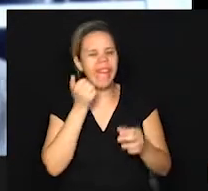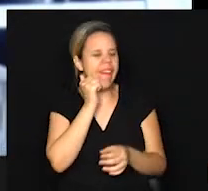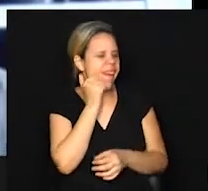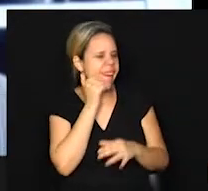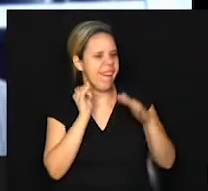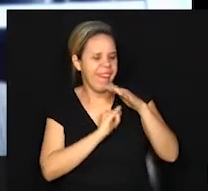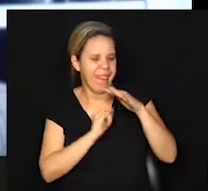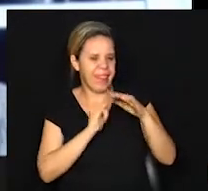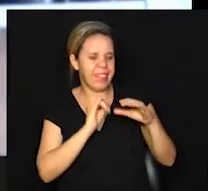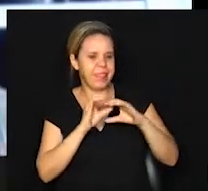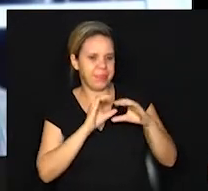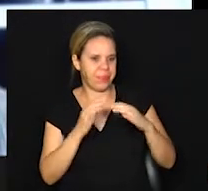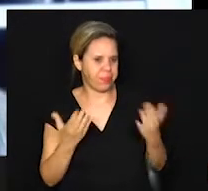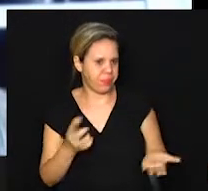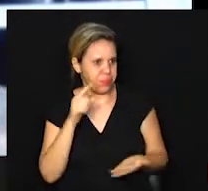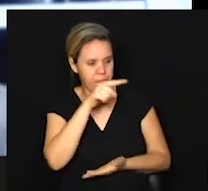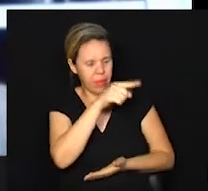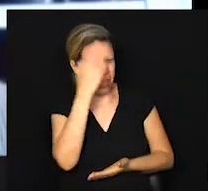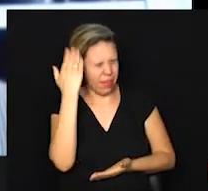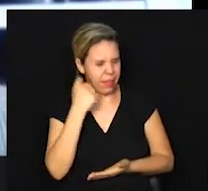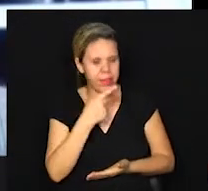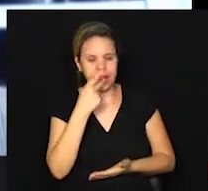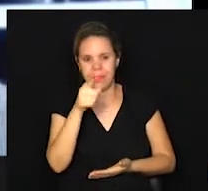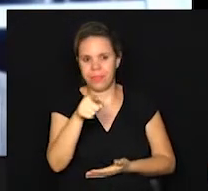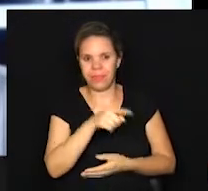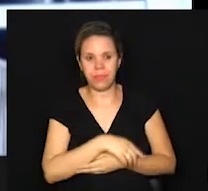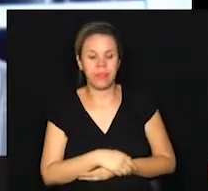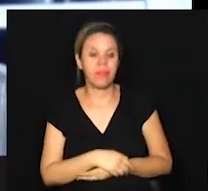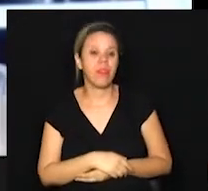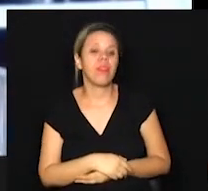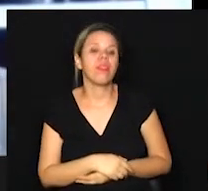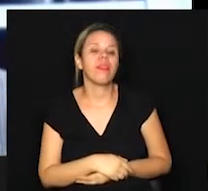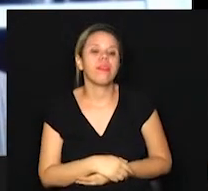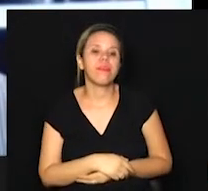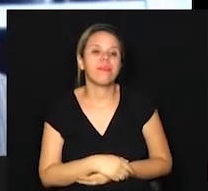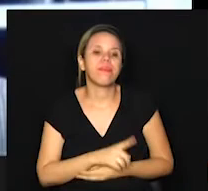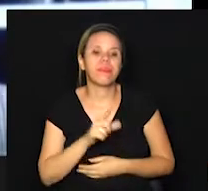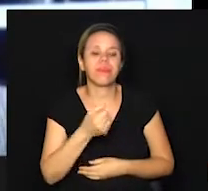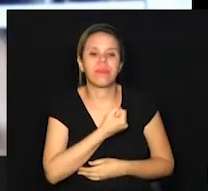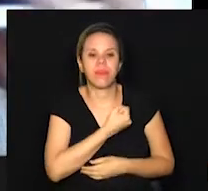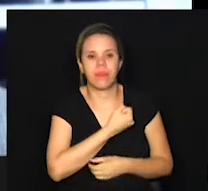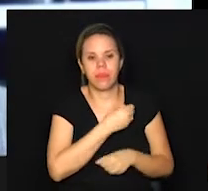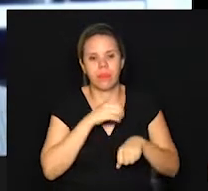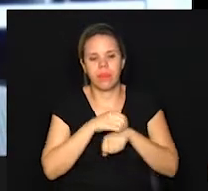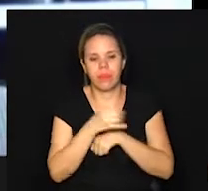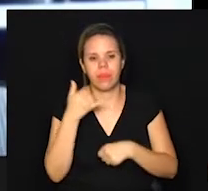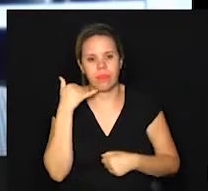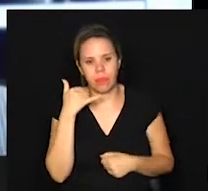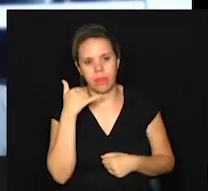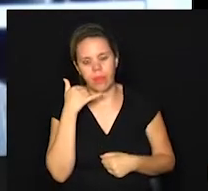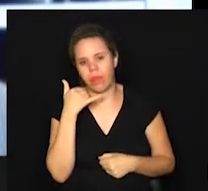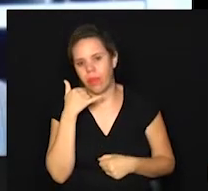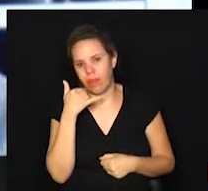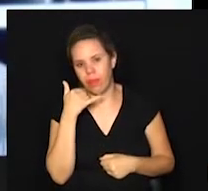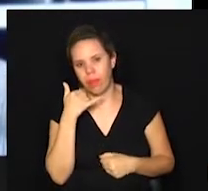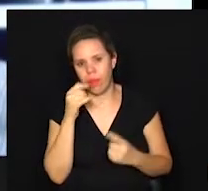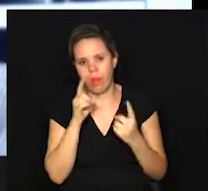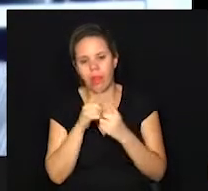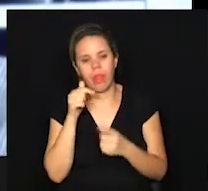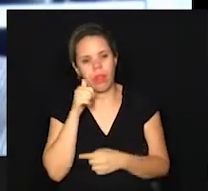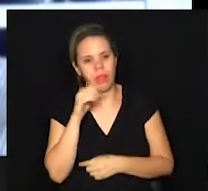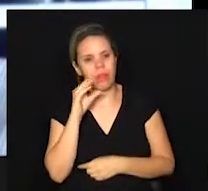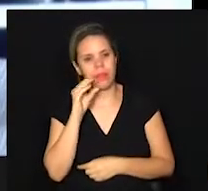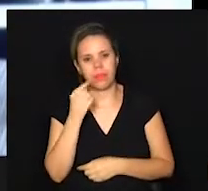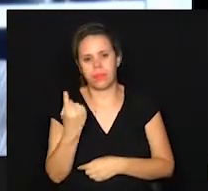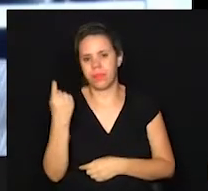e Comunicação, porque lá eles vão ter que te falar. E aí ela me passa um número. Eu ligo nesse número e atende a funcionária que